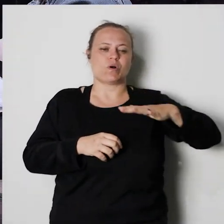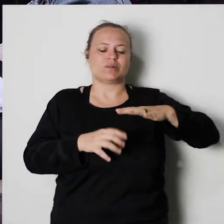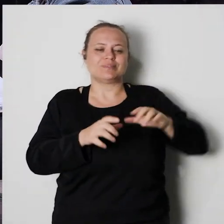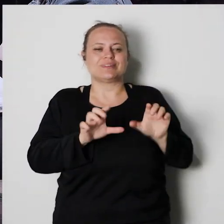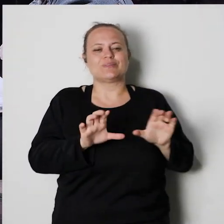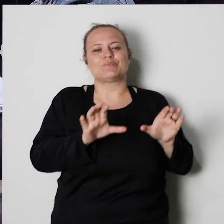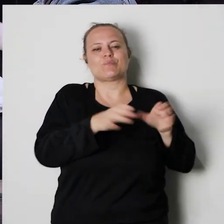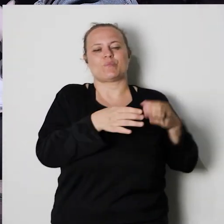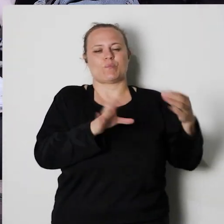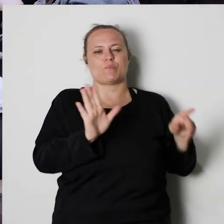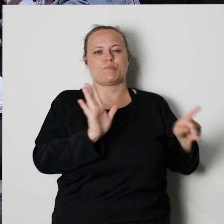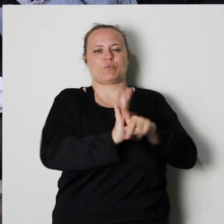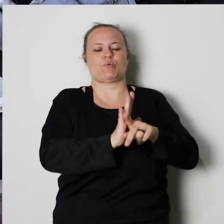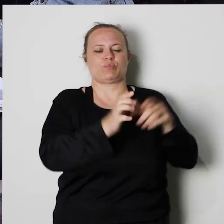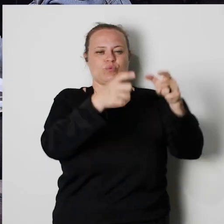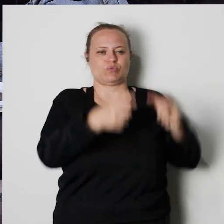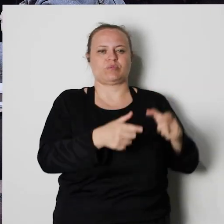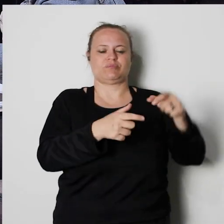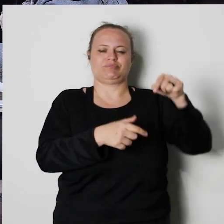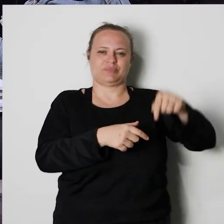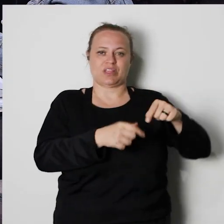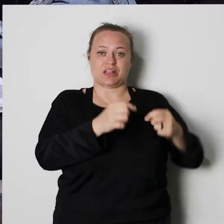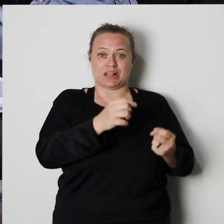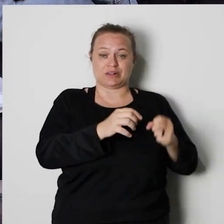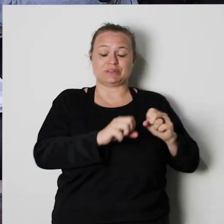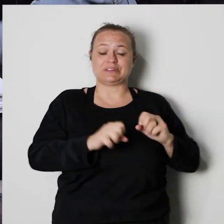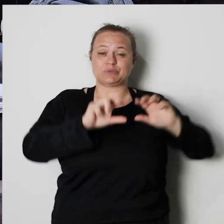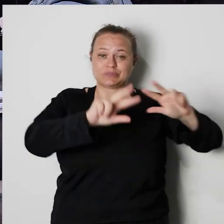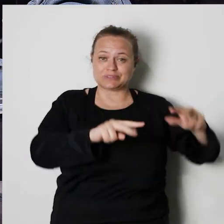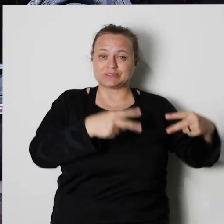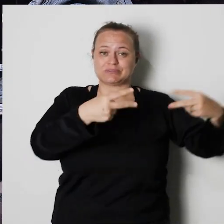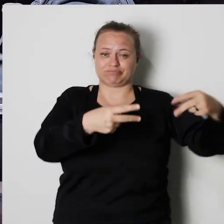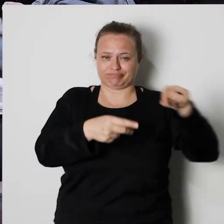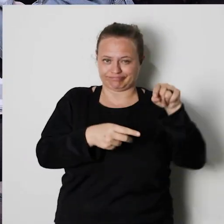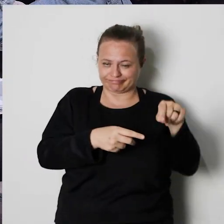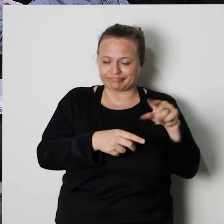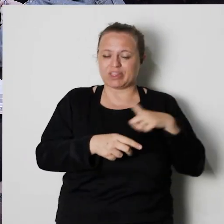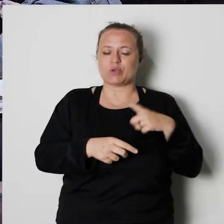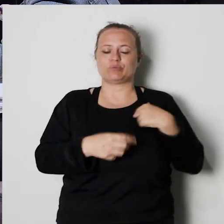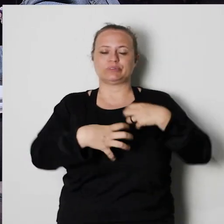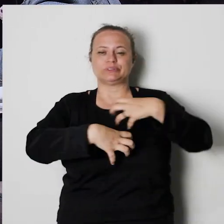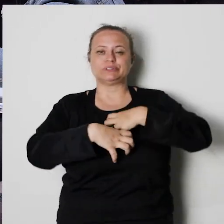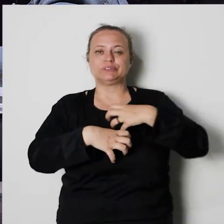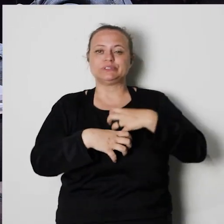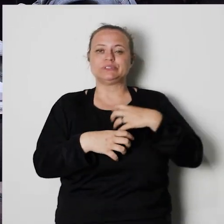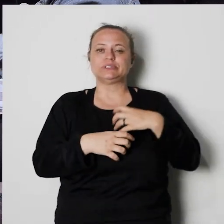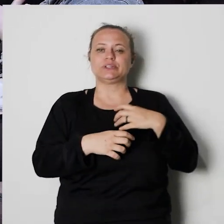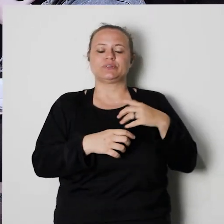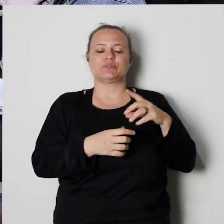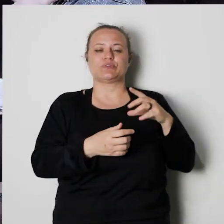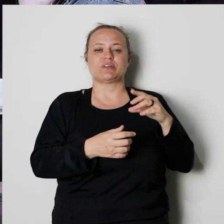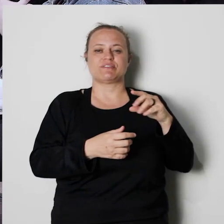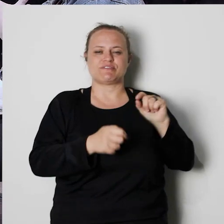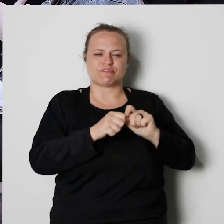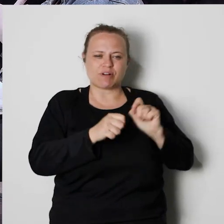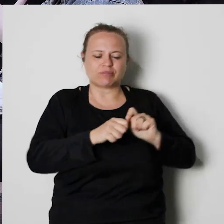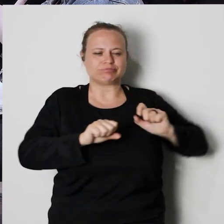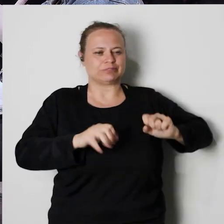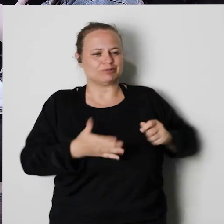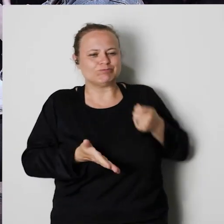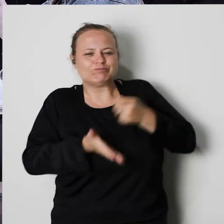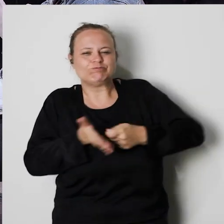recebeu autorização ou um espaço no site da Fundação Catarinense de Cultura para publicar isso. Então, o que eu sinto